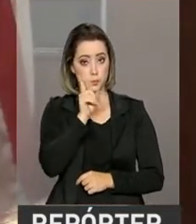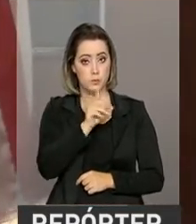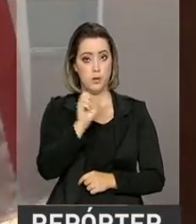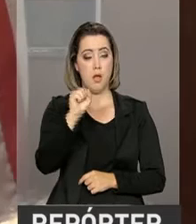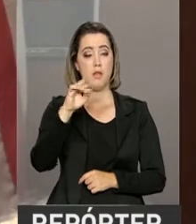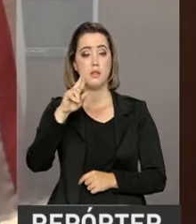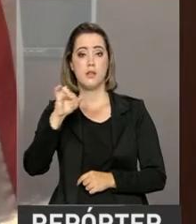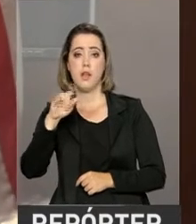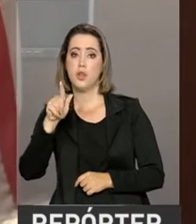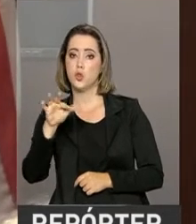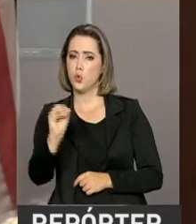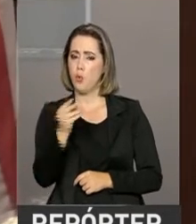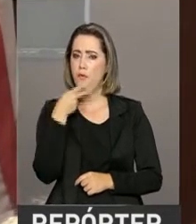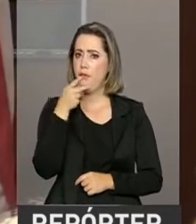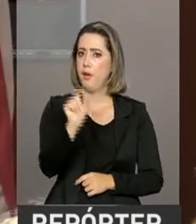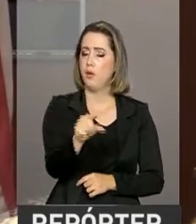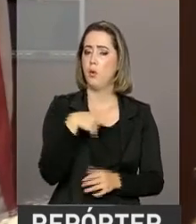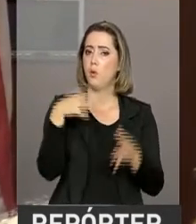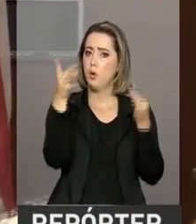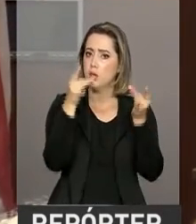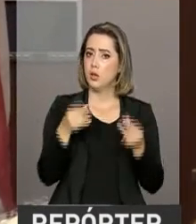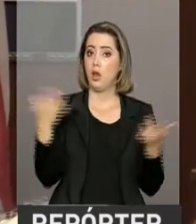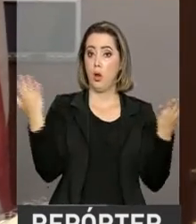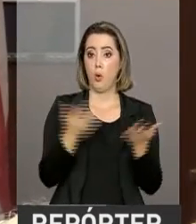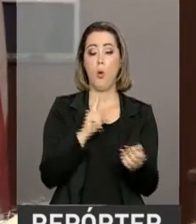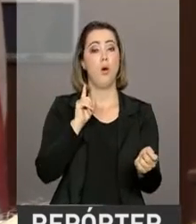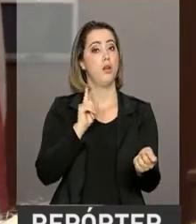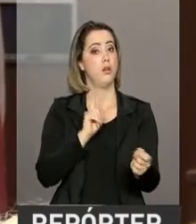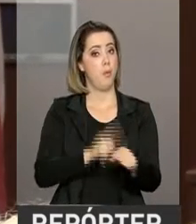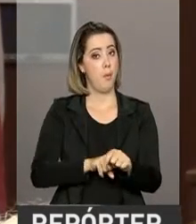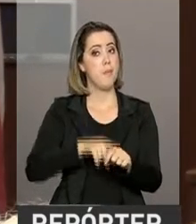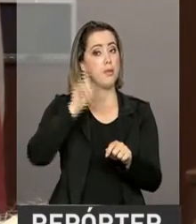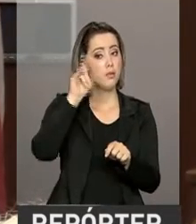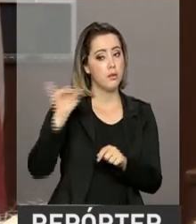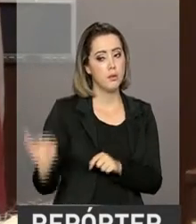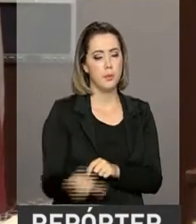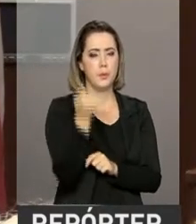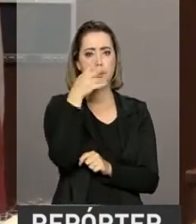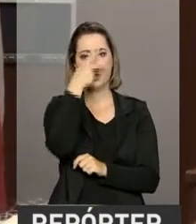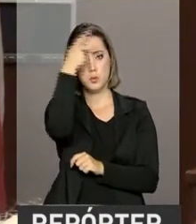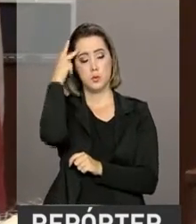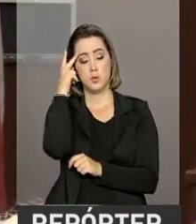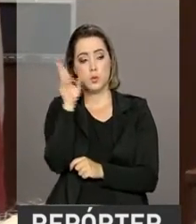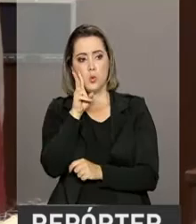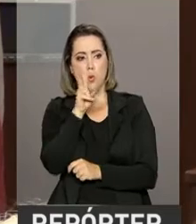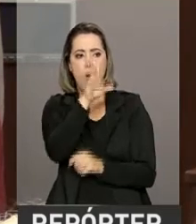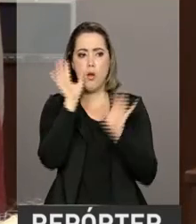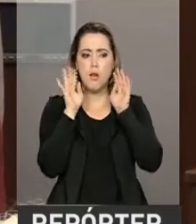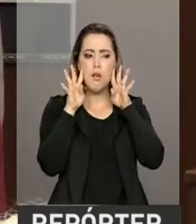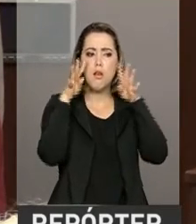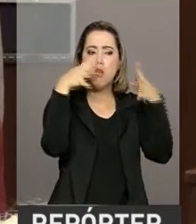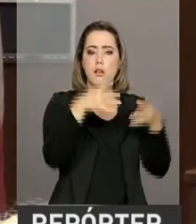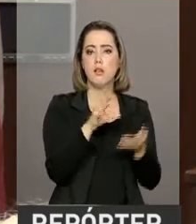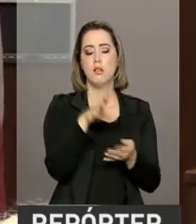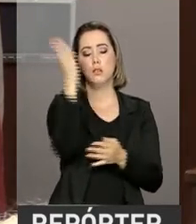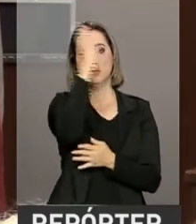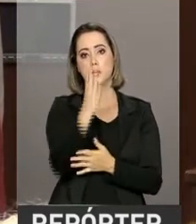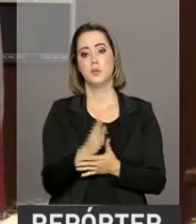sérgio amaral destacou que esse é um momento chave para os investidores voltarem a olhar para o brasil